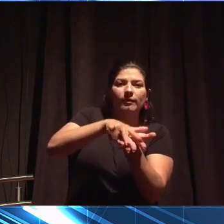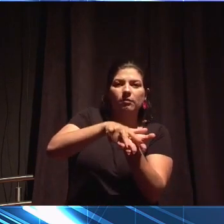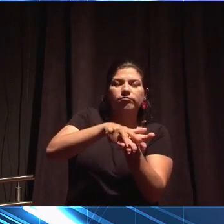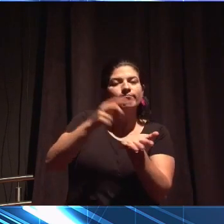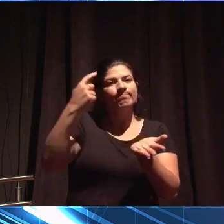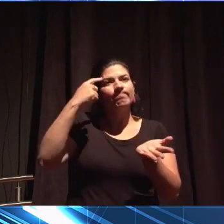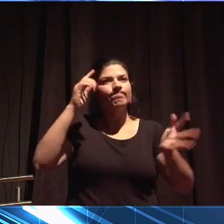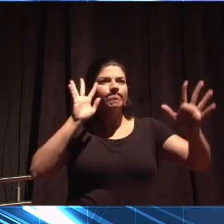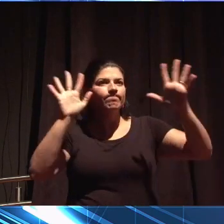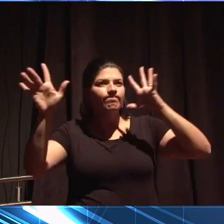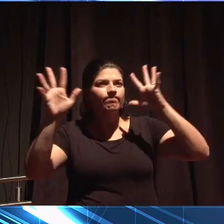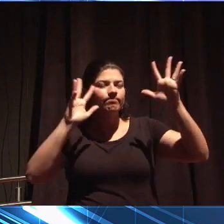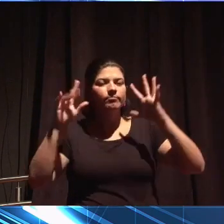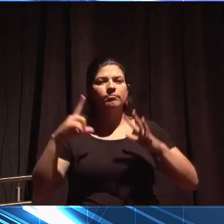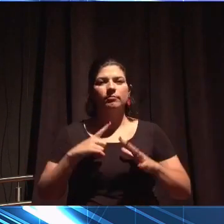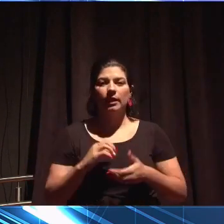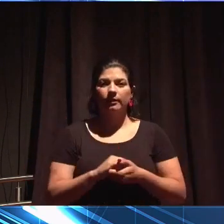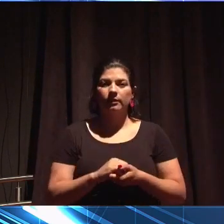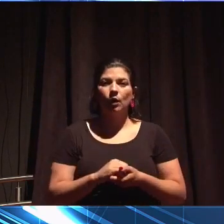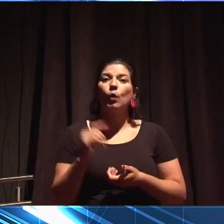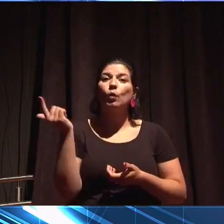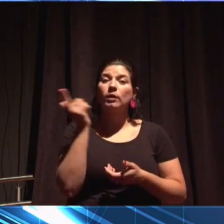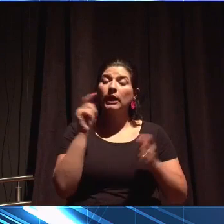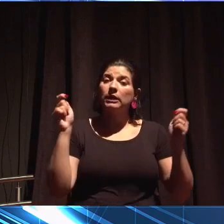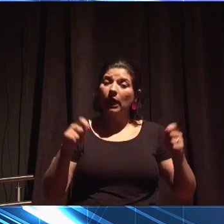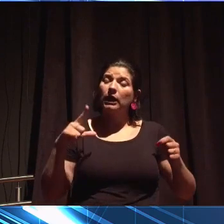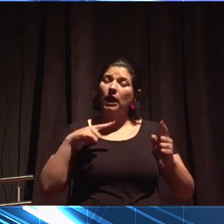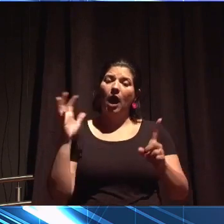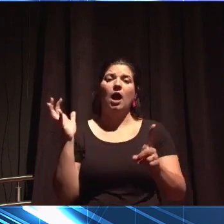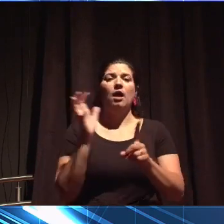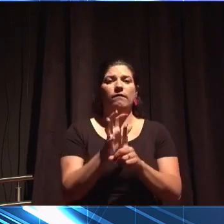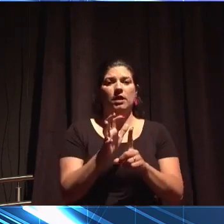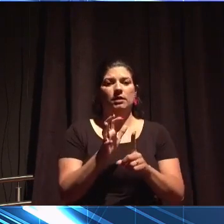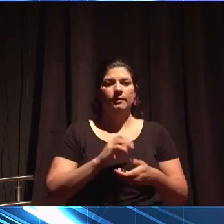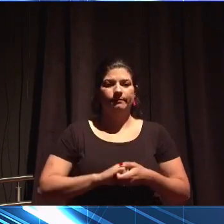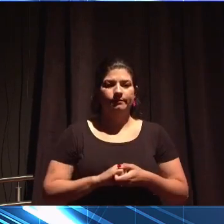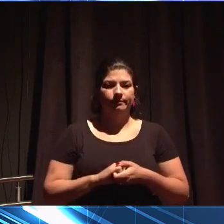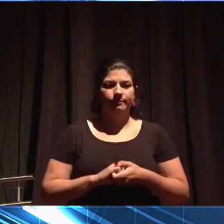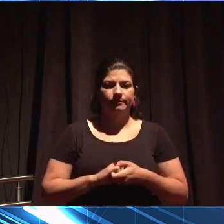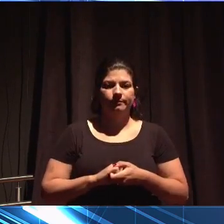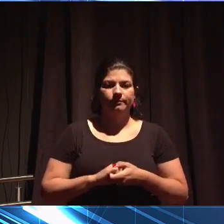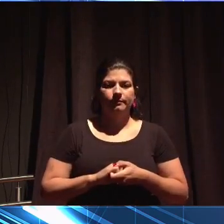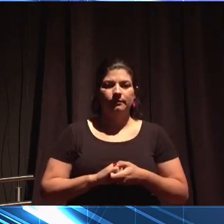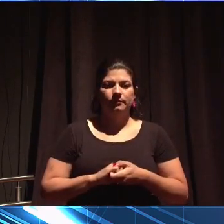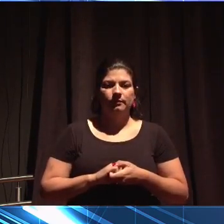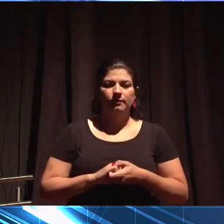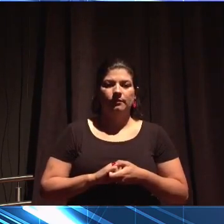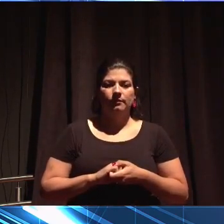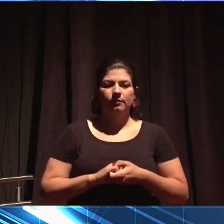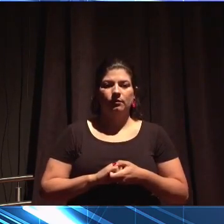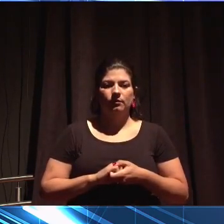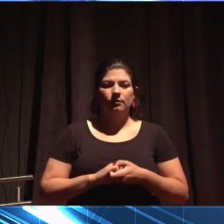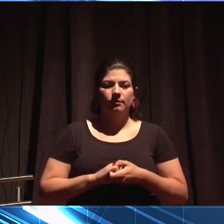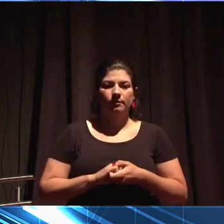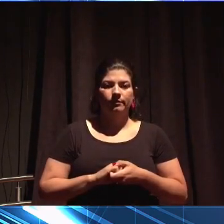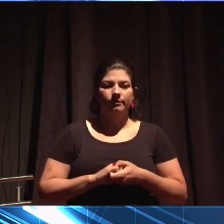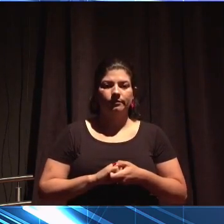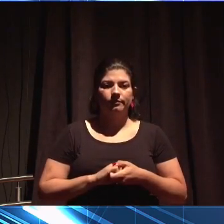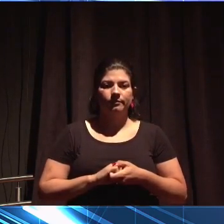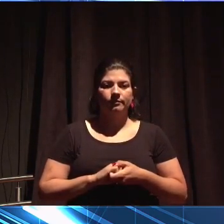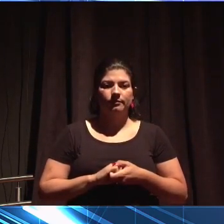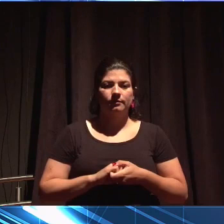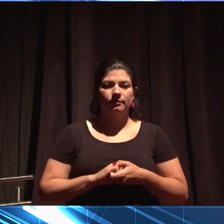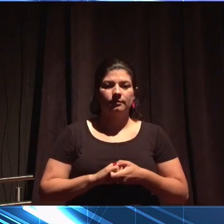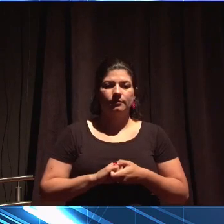se chavear rapidinho o recurso, não é um negócio que vai trazer um impacto. Então, esse tipo de provocação, você fala assim, putz, são